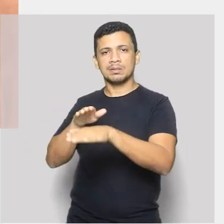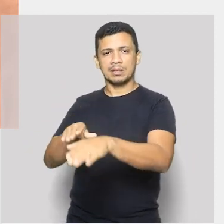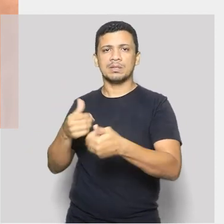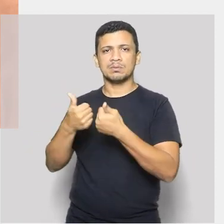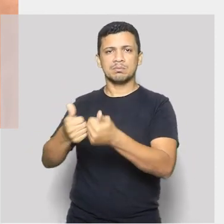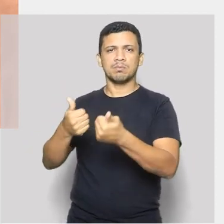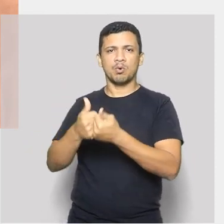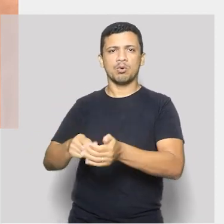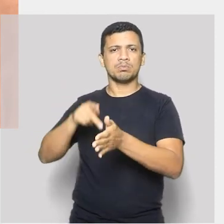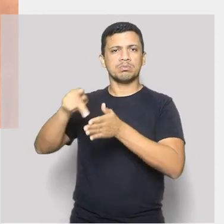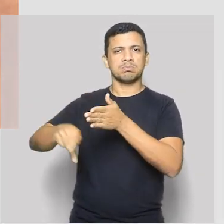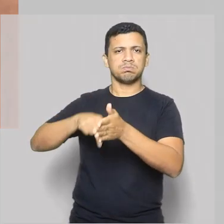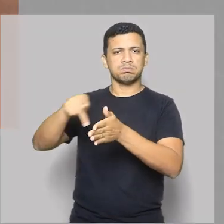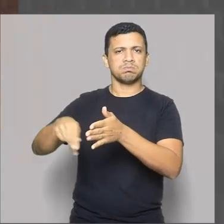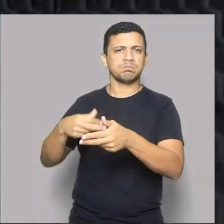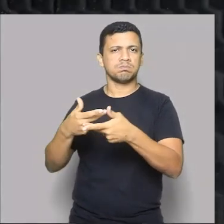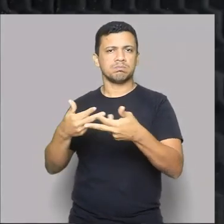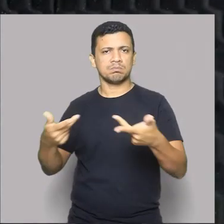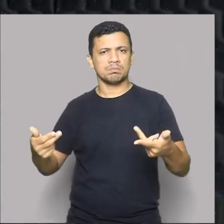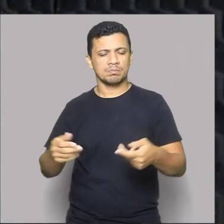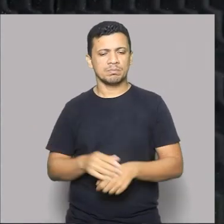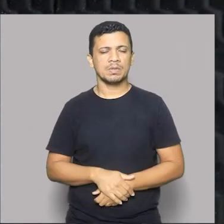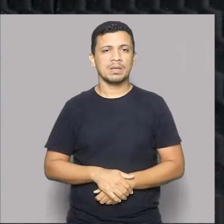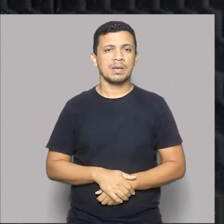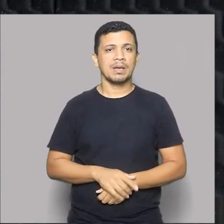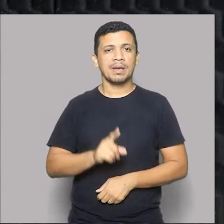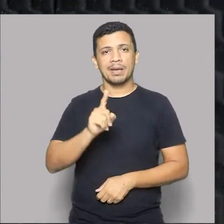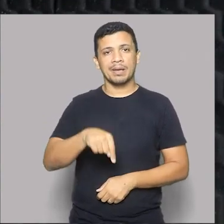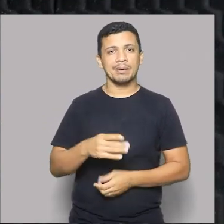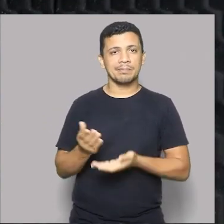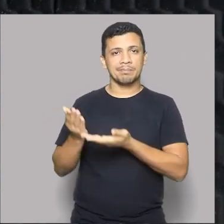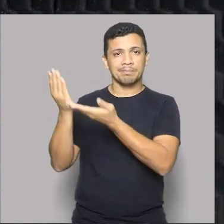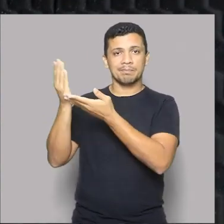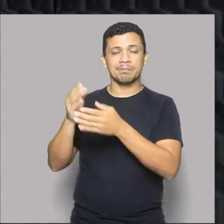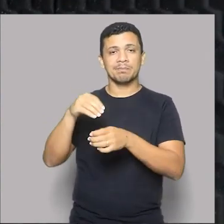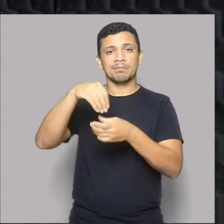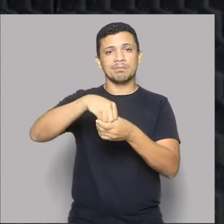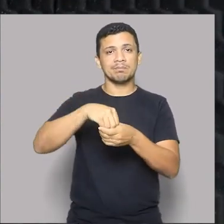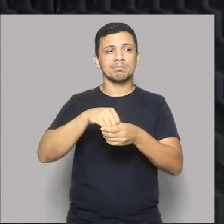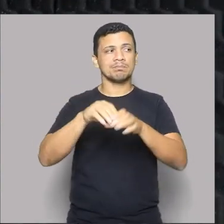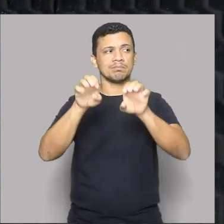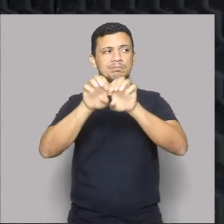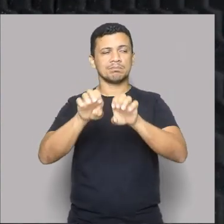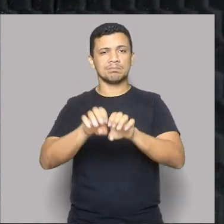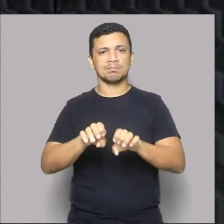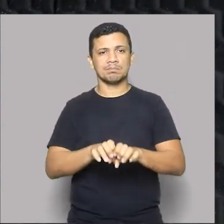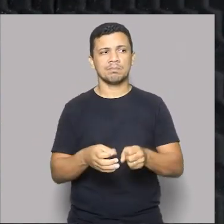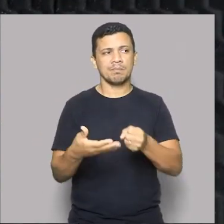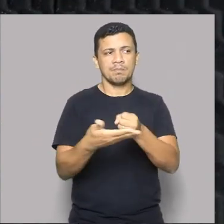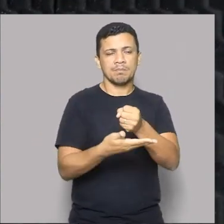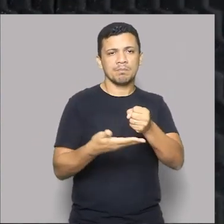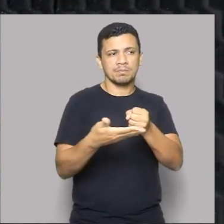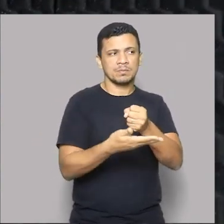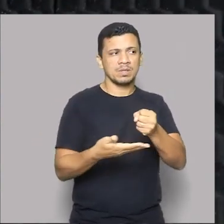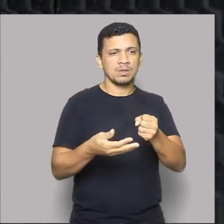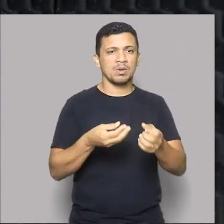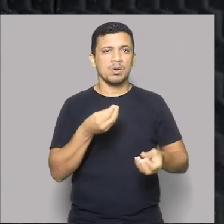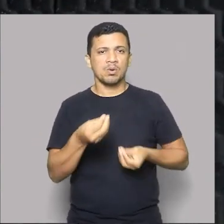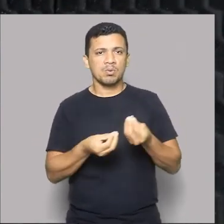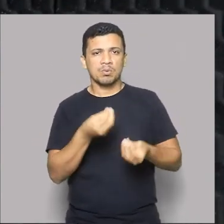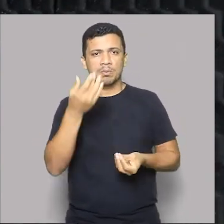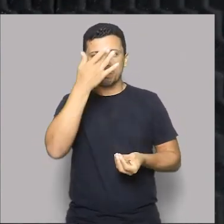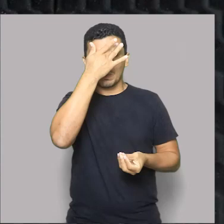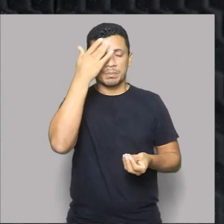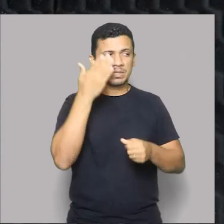transporte. Isso daqui é o que a gente chama de infraestrutura básica. Para esse indivíduo desenvolver suas